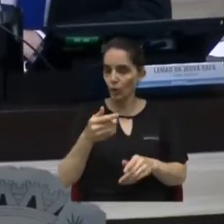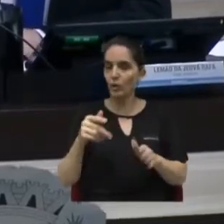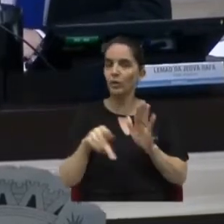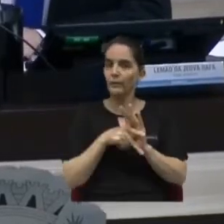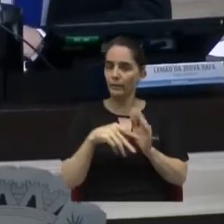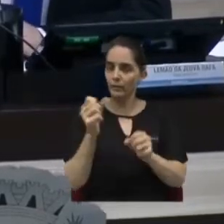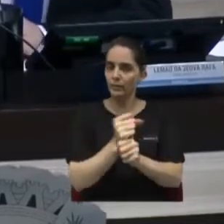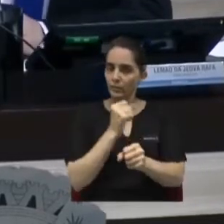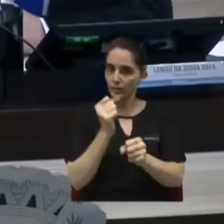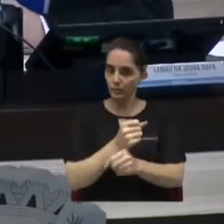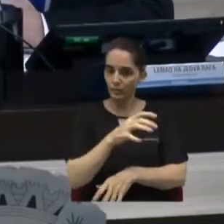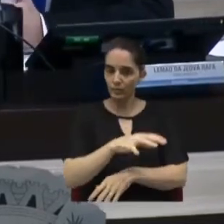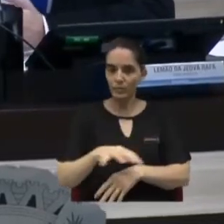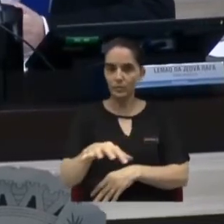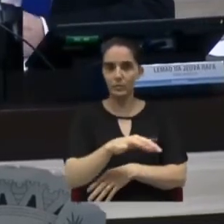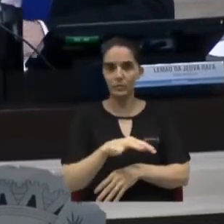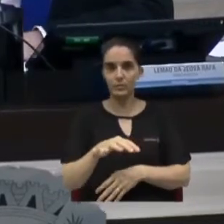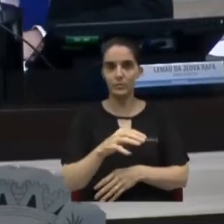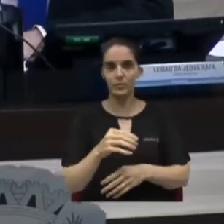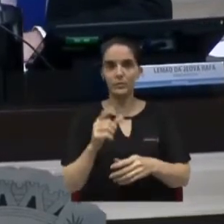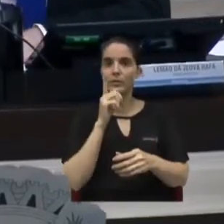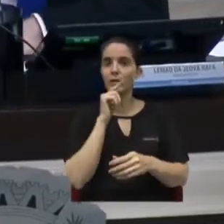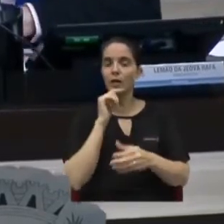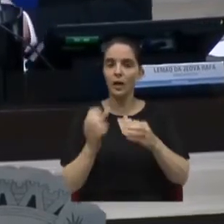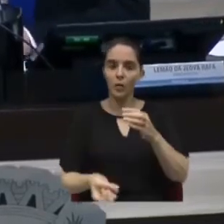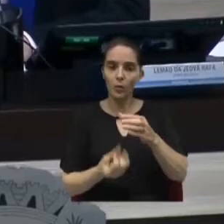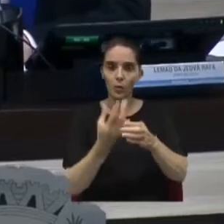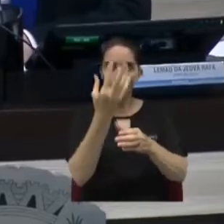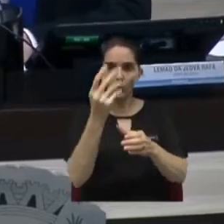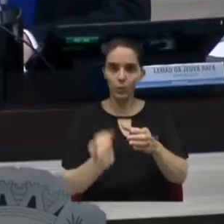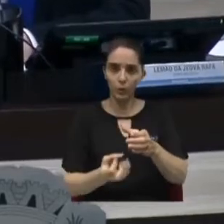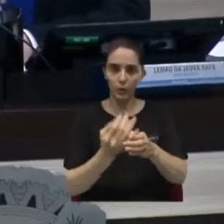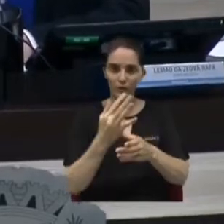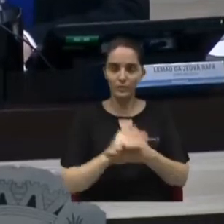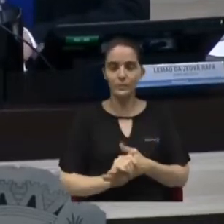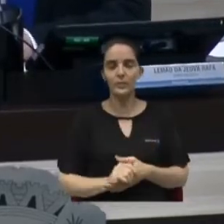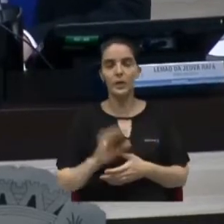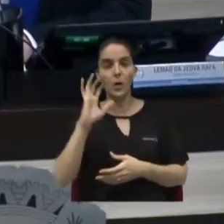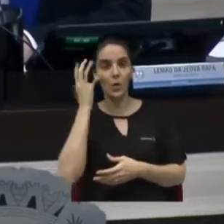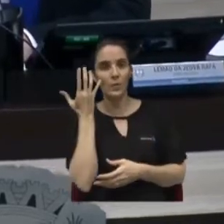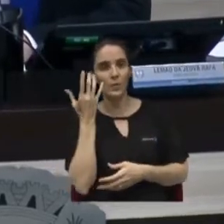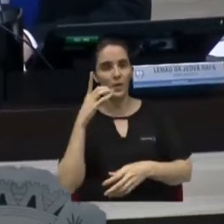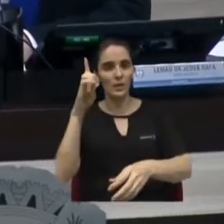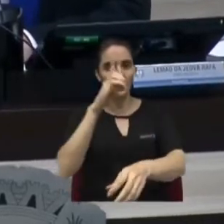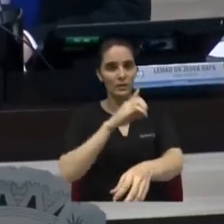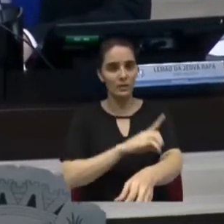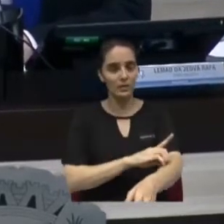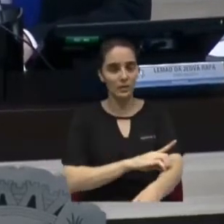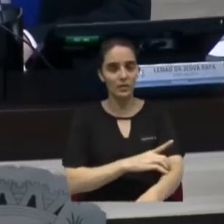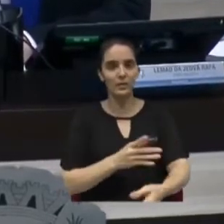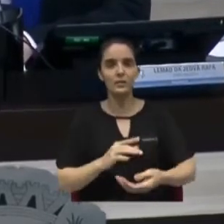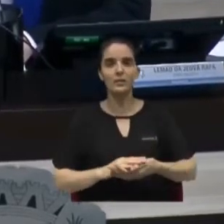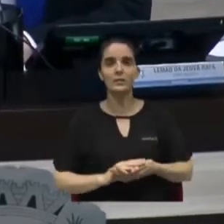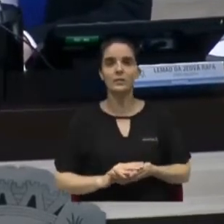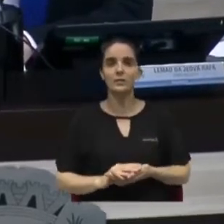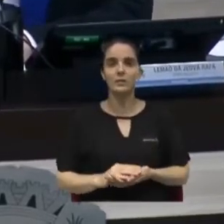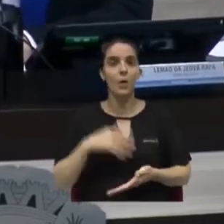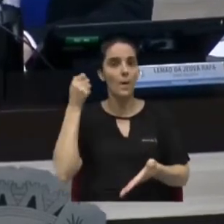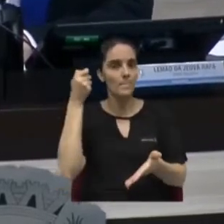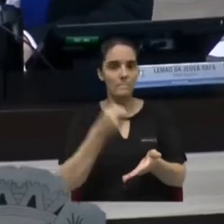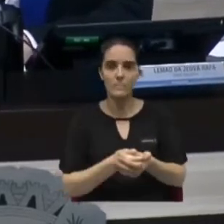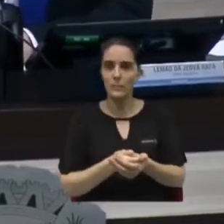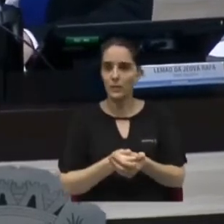daquela praça, quanto à fonte, na época da dengue, de anos passados, foi-se obrigado